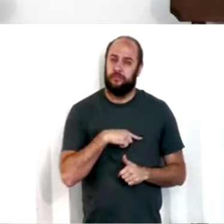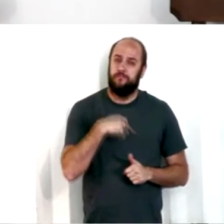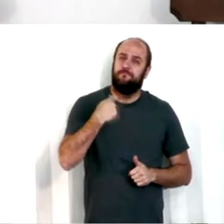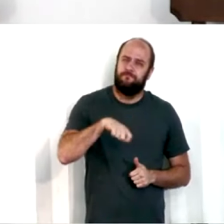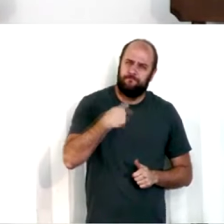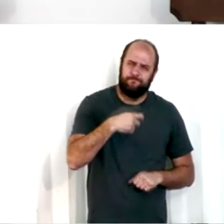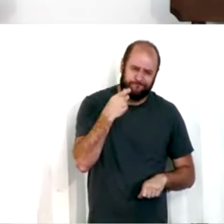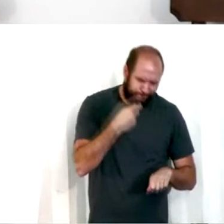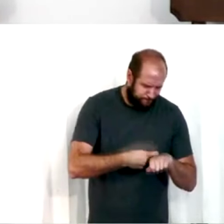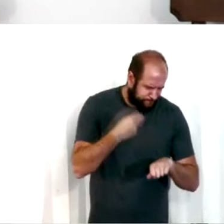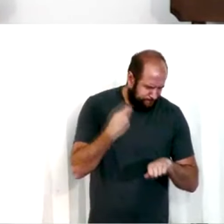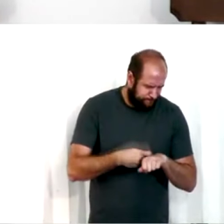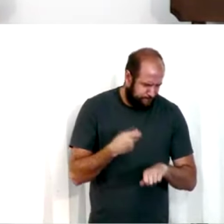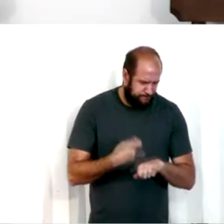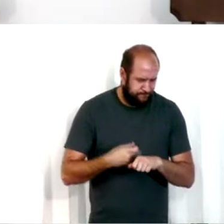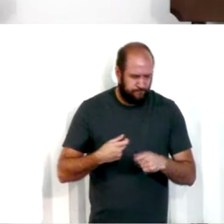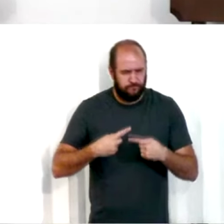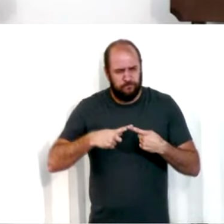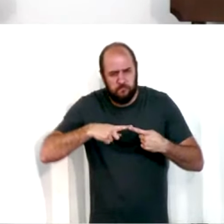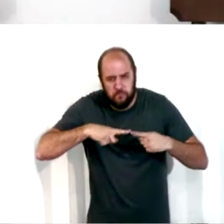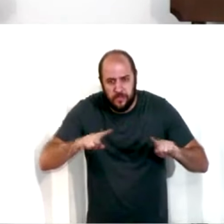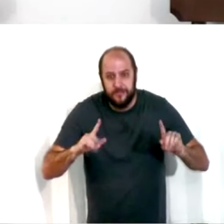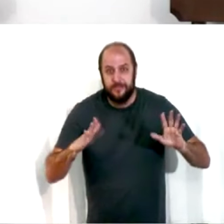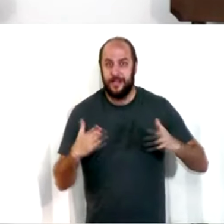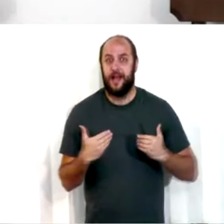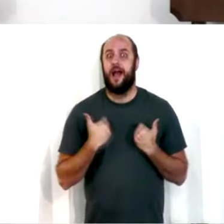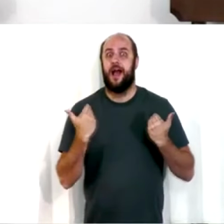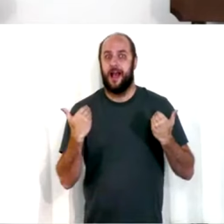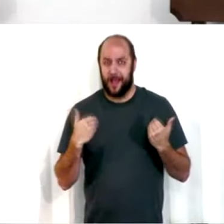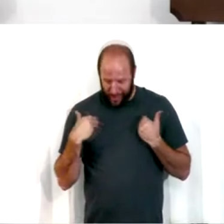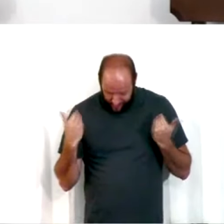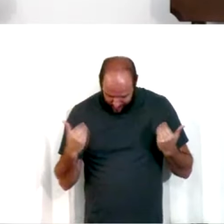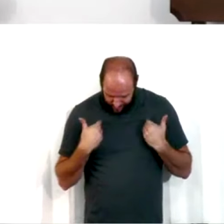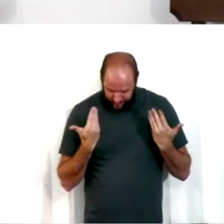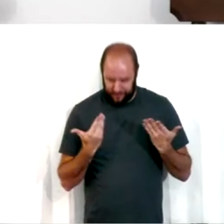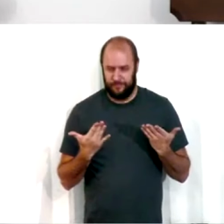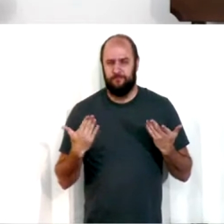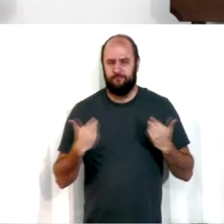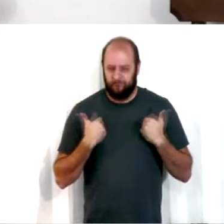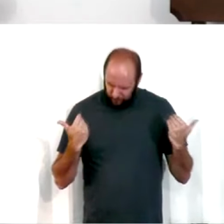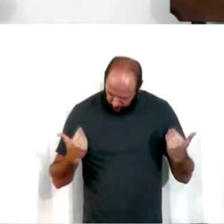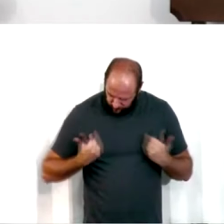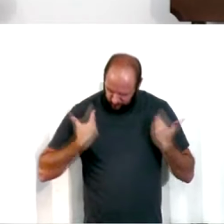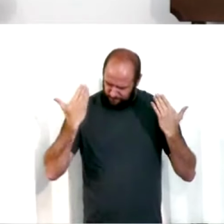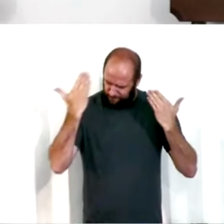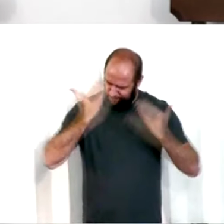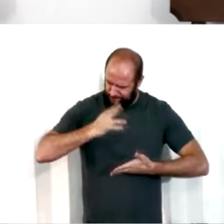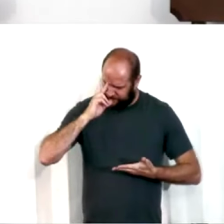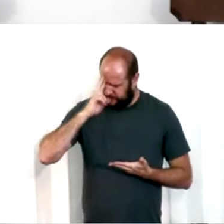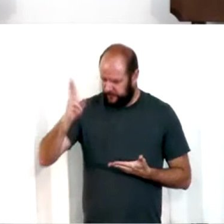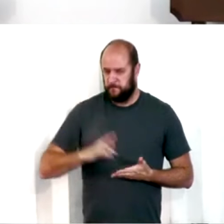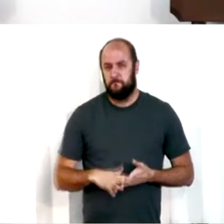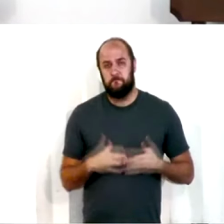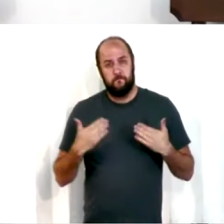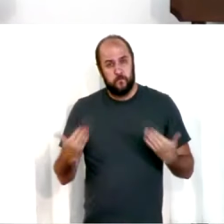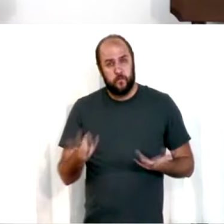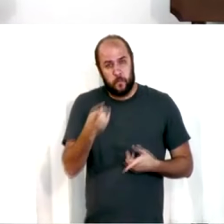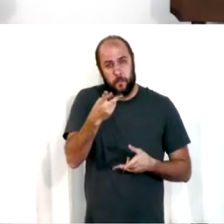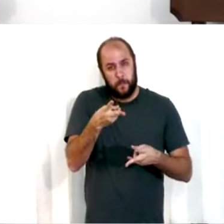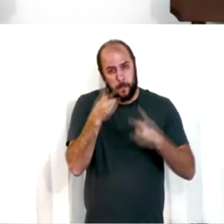árdua, porém em alegria. Em alegria diante do Senhor. E por isso, você percebe